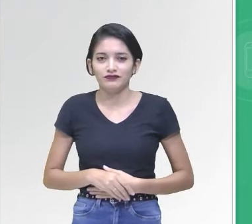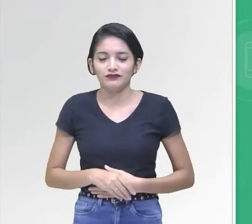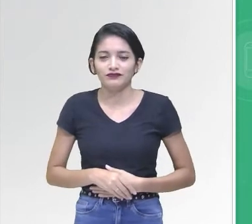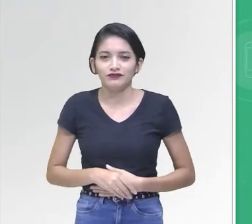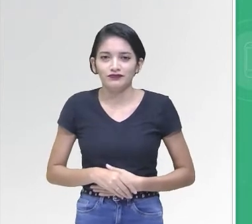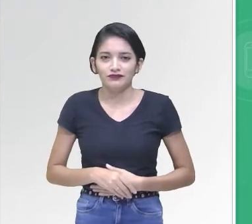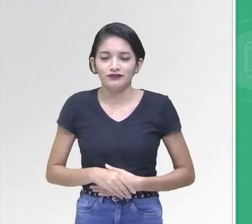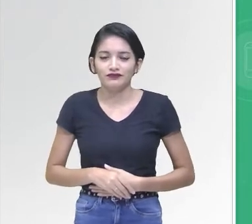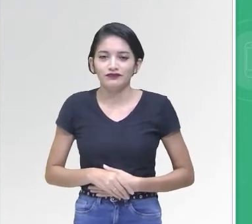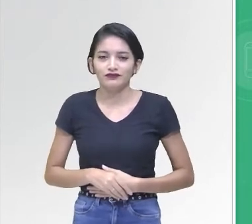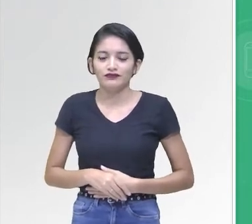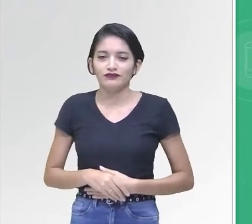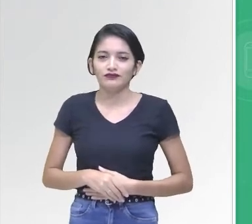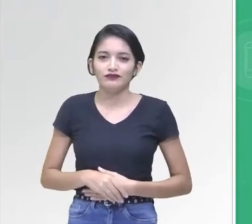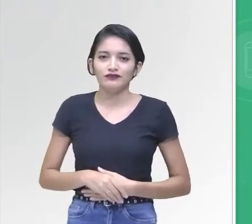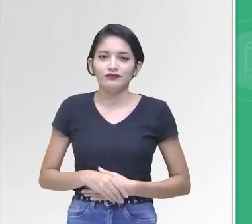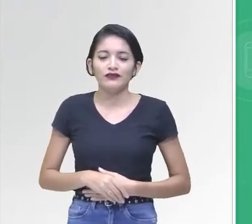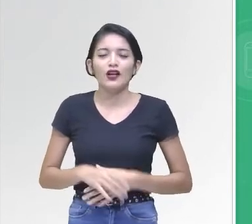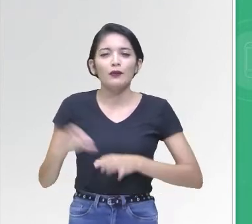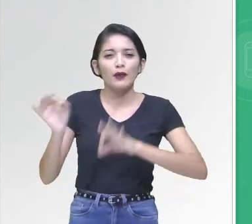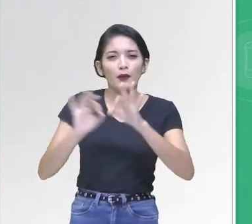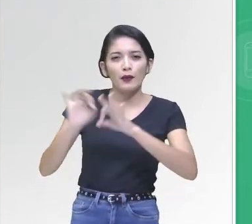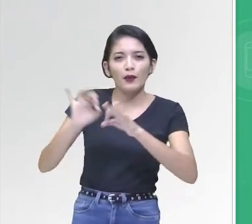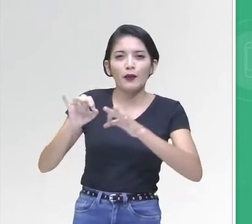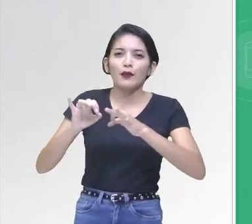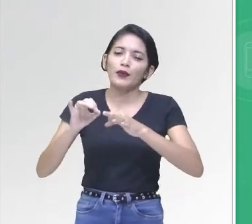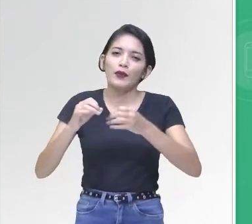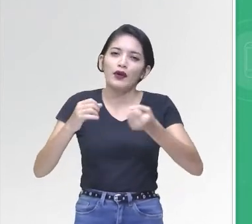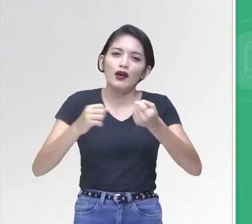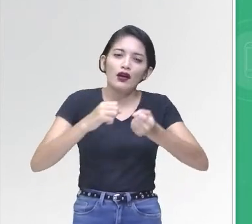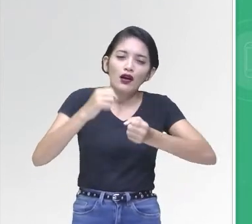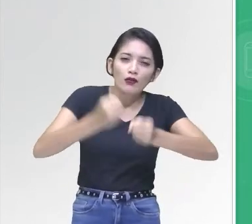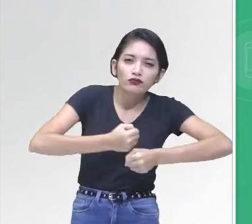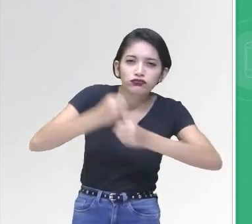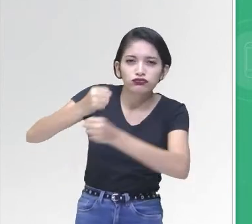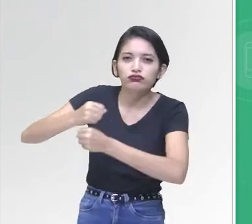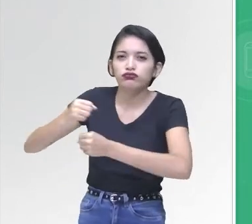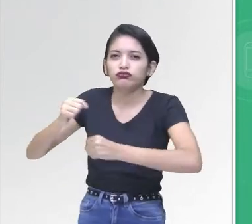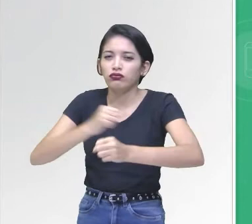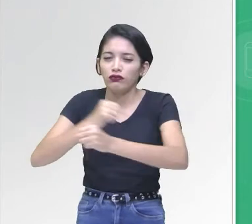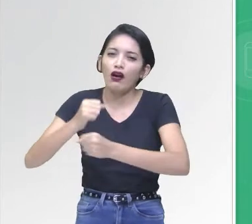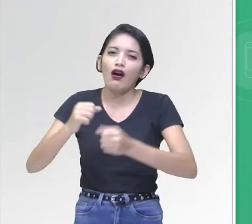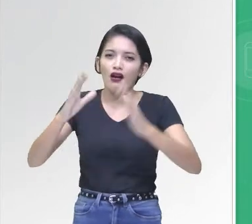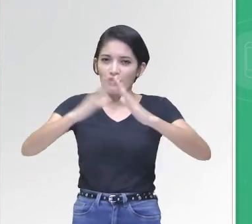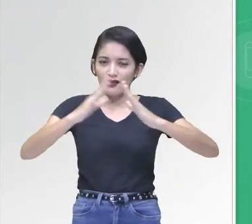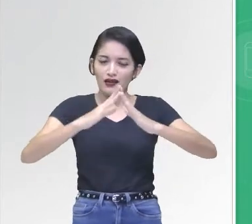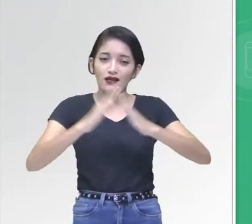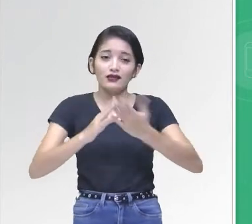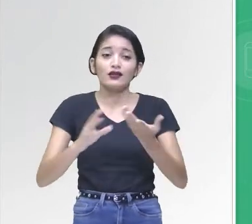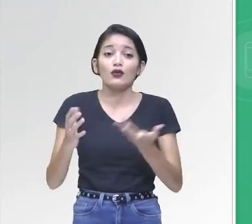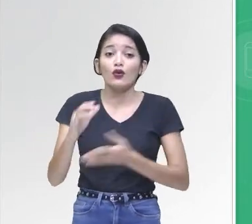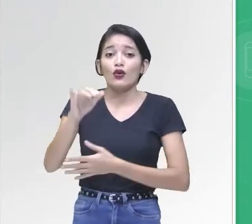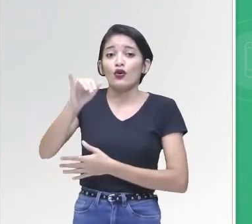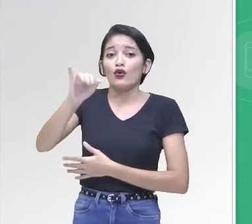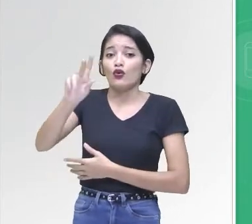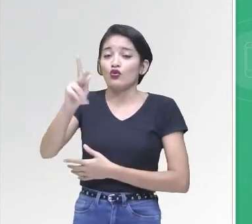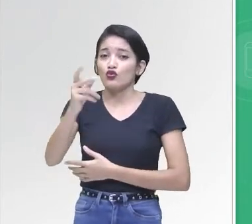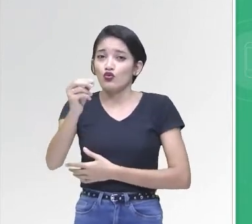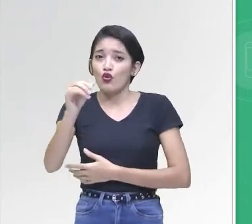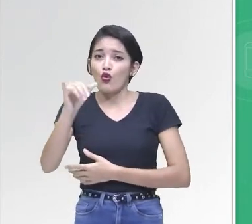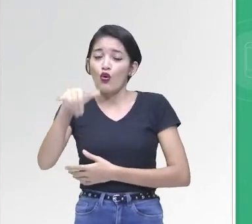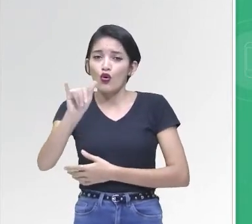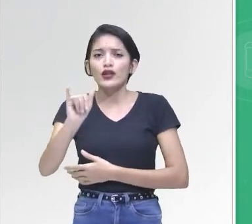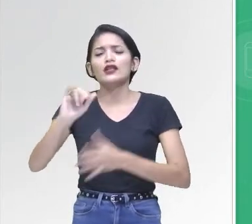casa. Eu, né, organizo, faço a faxina da minha casa, né? Então, o oi no espanhol é o nosso hoje, que é